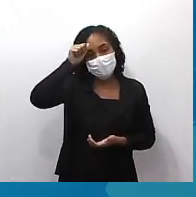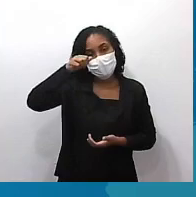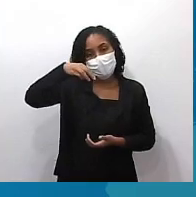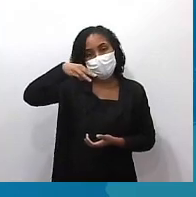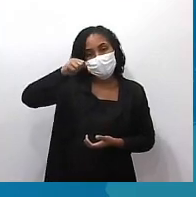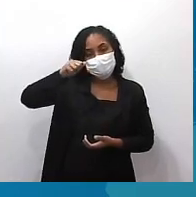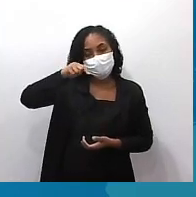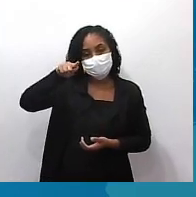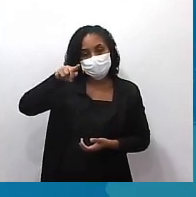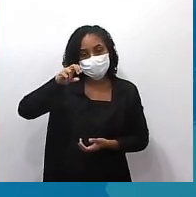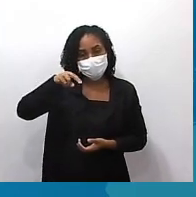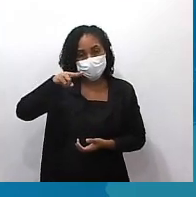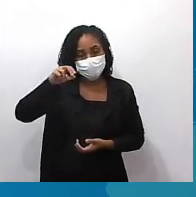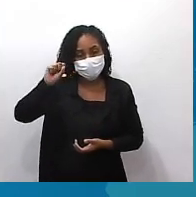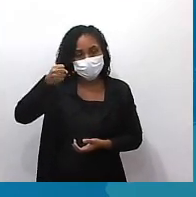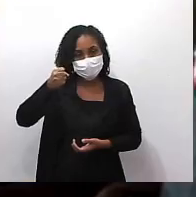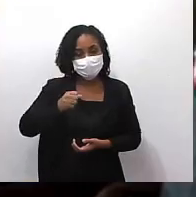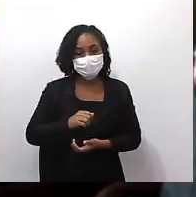Amazonas, né?